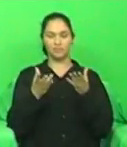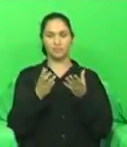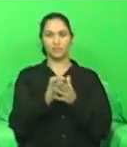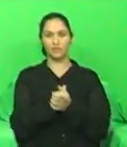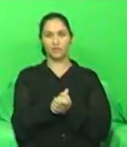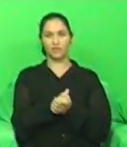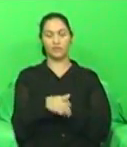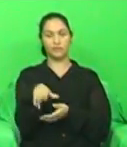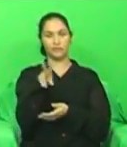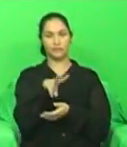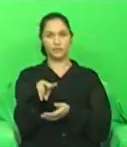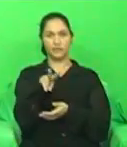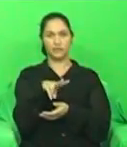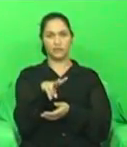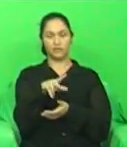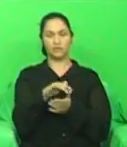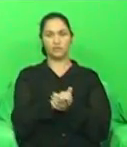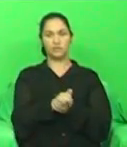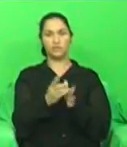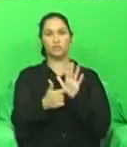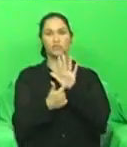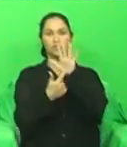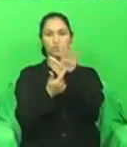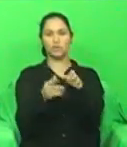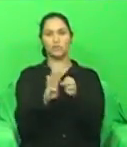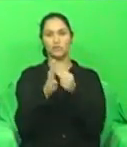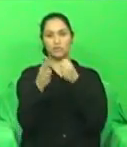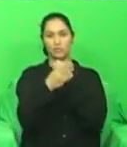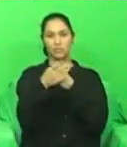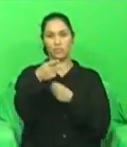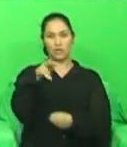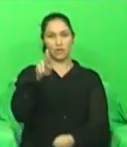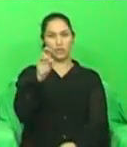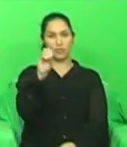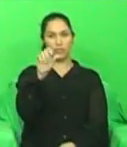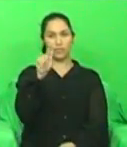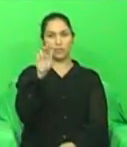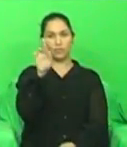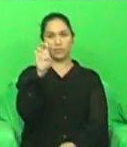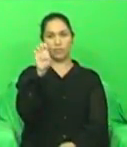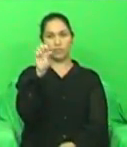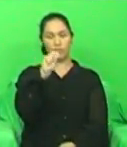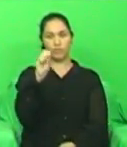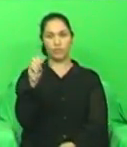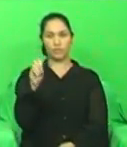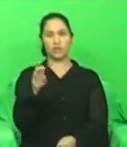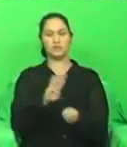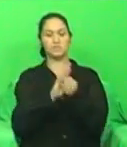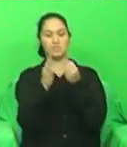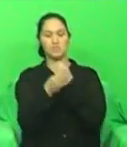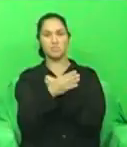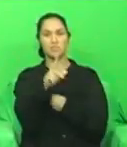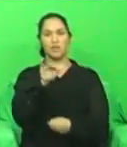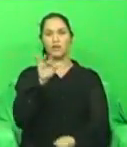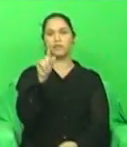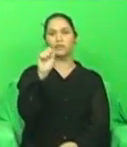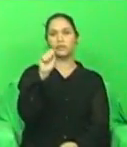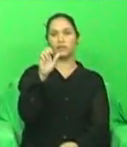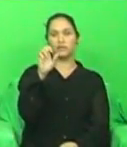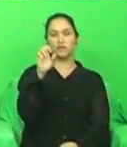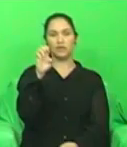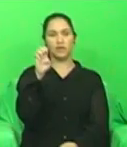da nossa região para o progresso bairro vila esperança vila manaus a situação que nós encontramos